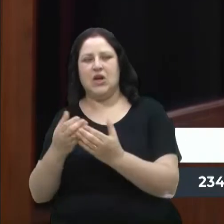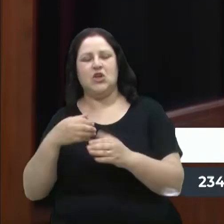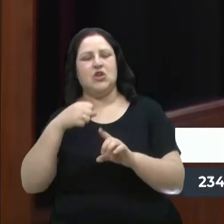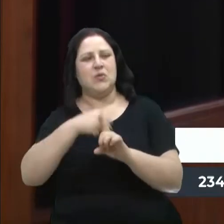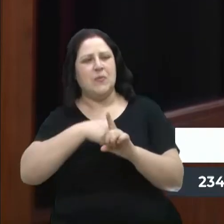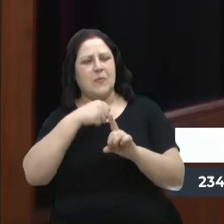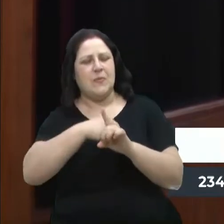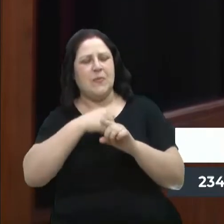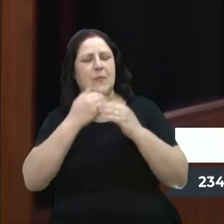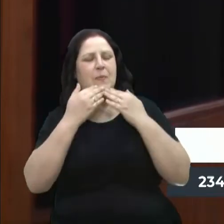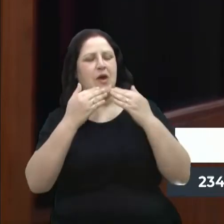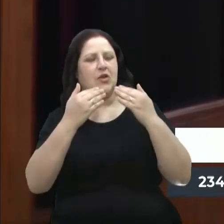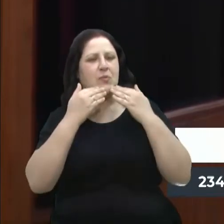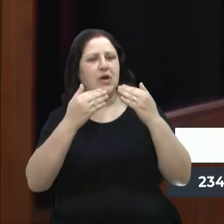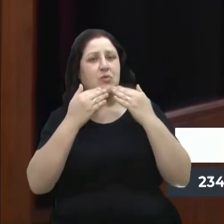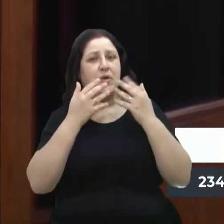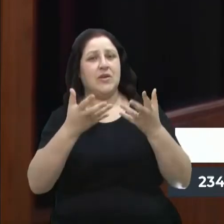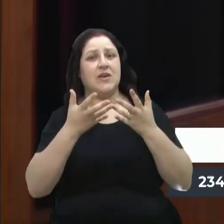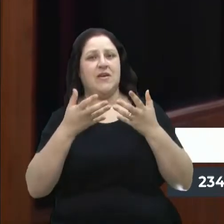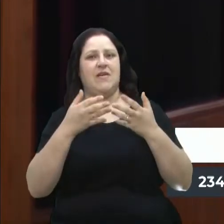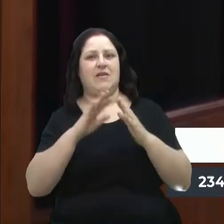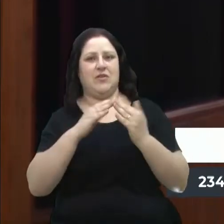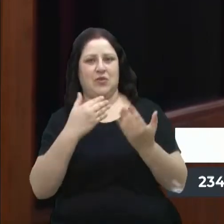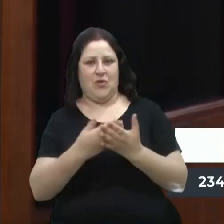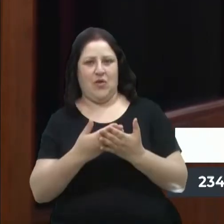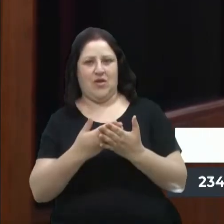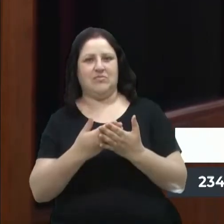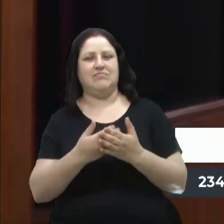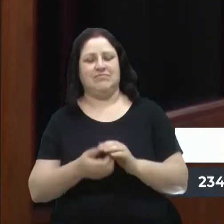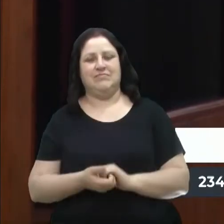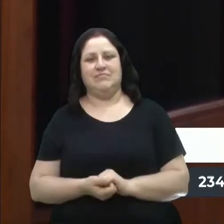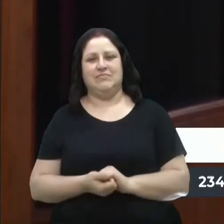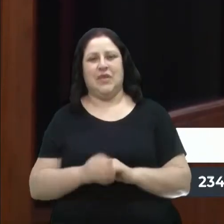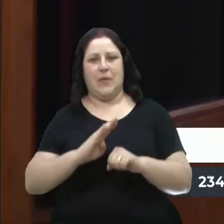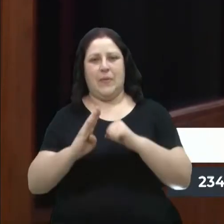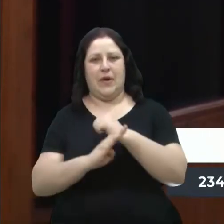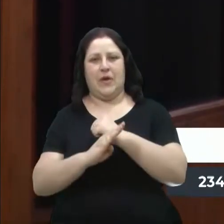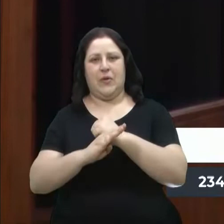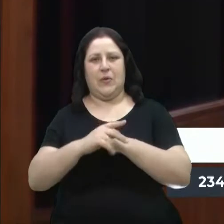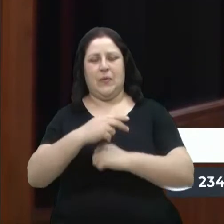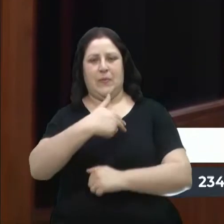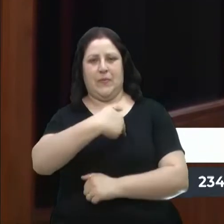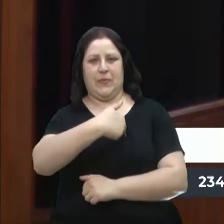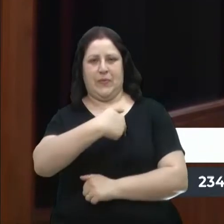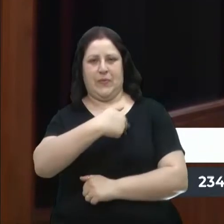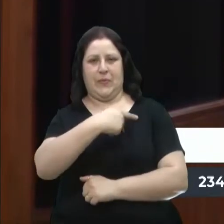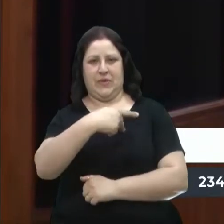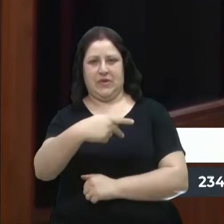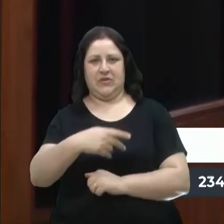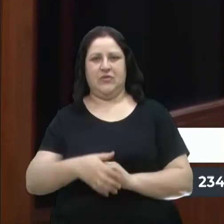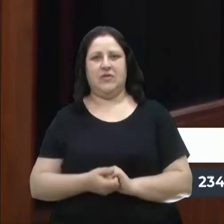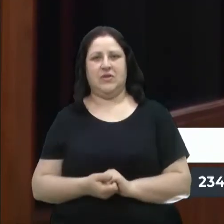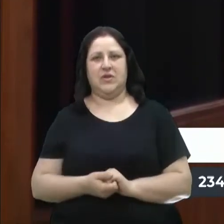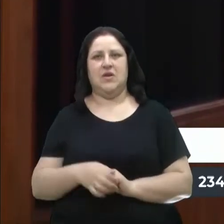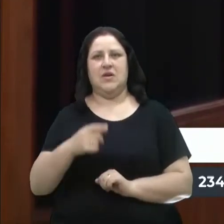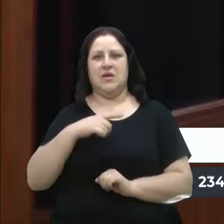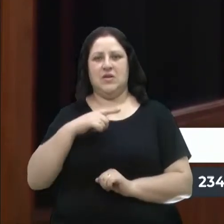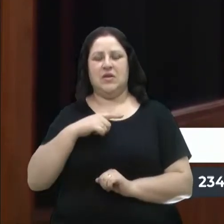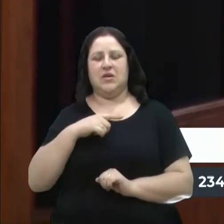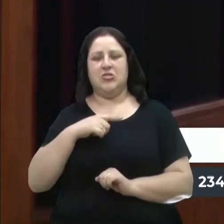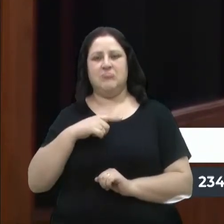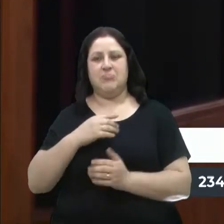Presidente Vargas a escola nasceu com a missão evidente que se concretizam que se concretizou ao longo do tempo